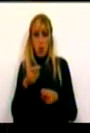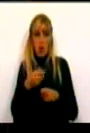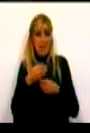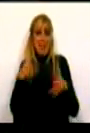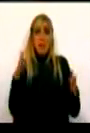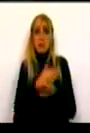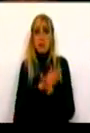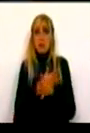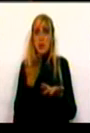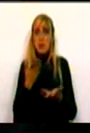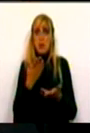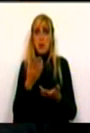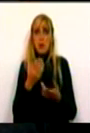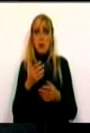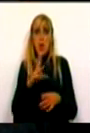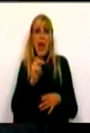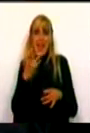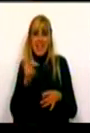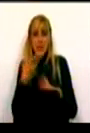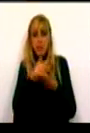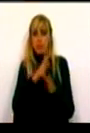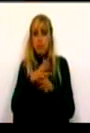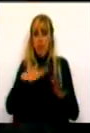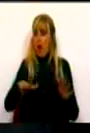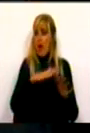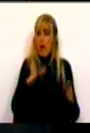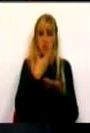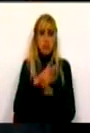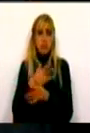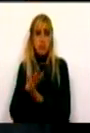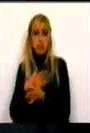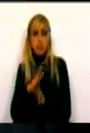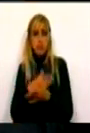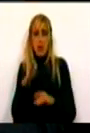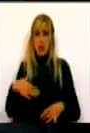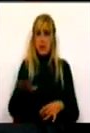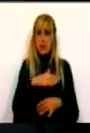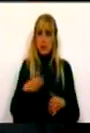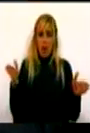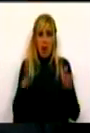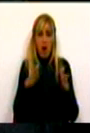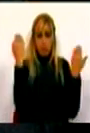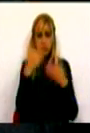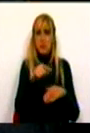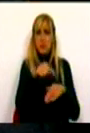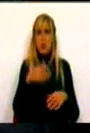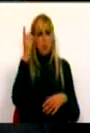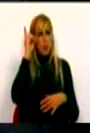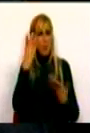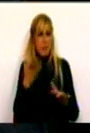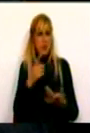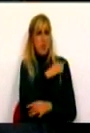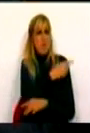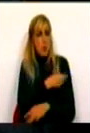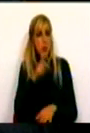incêndios com muitos hectares da área visa agora um espaço confinado 500 operacionais dos bombeiros das forças